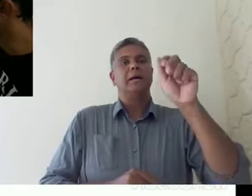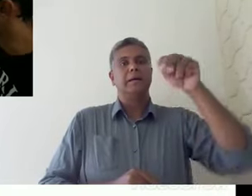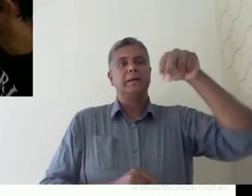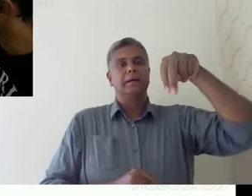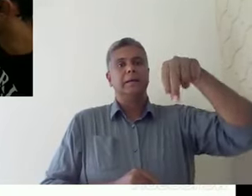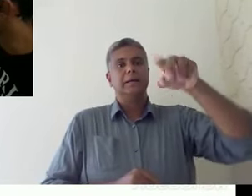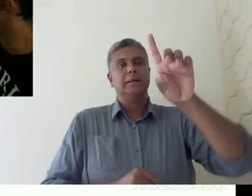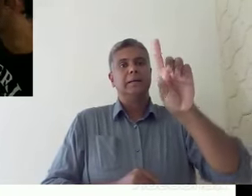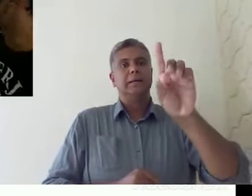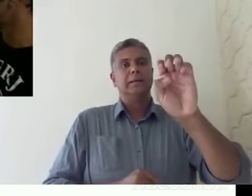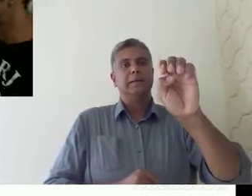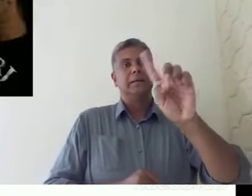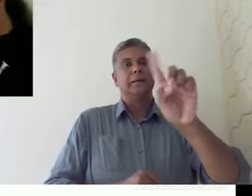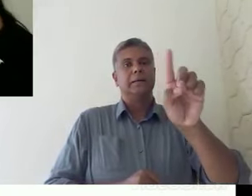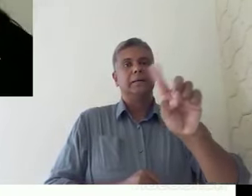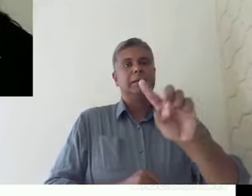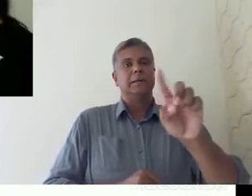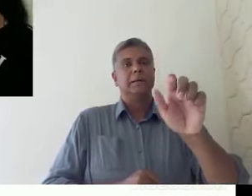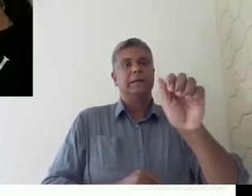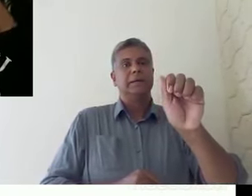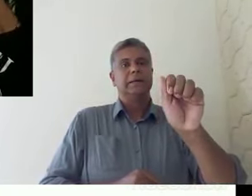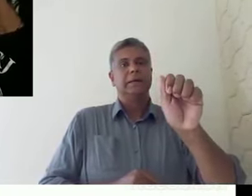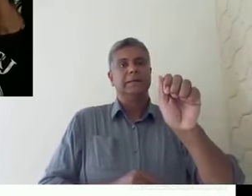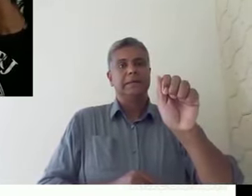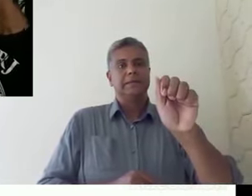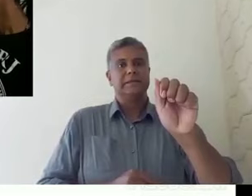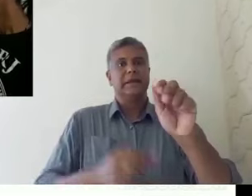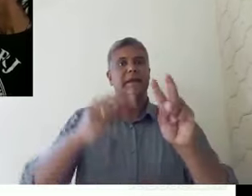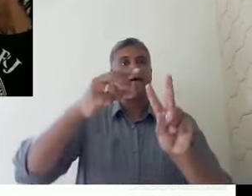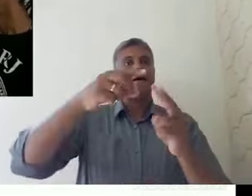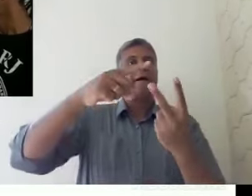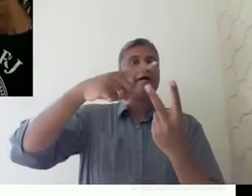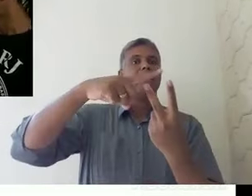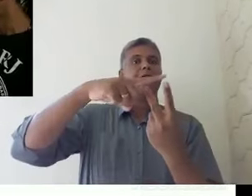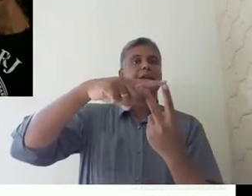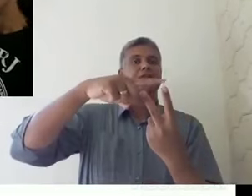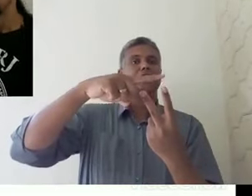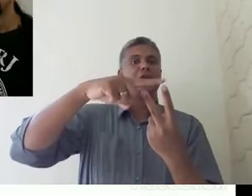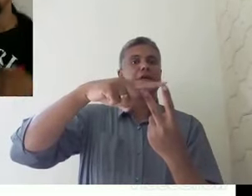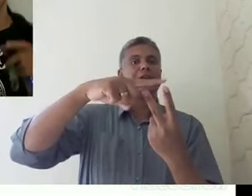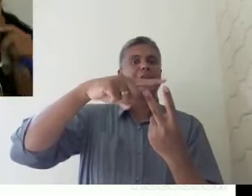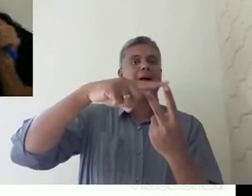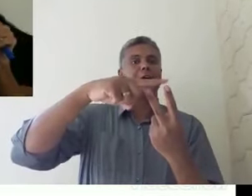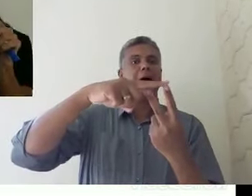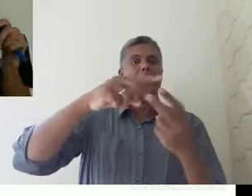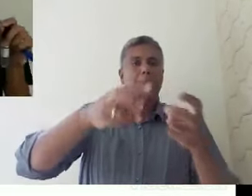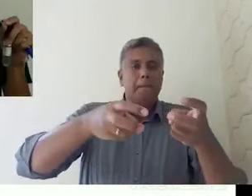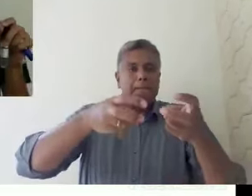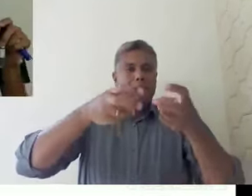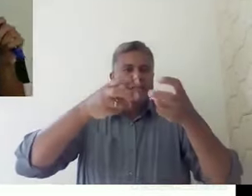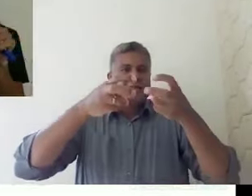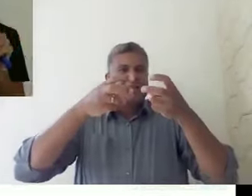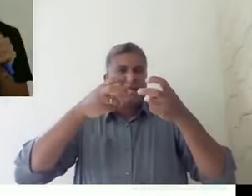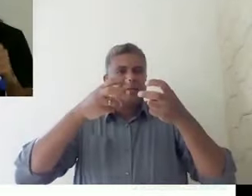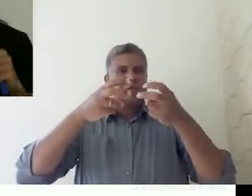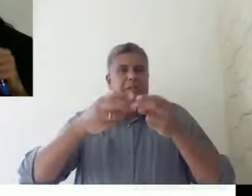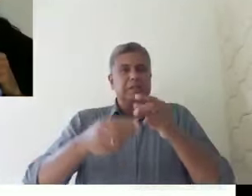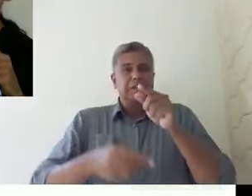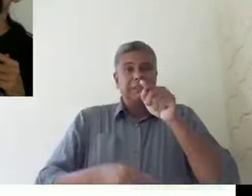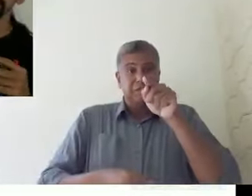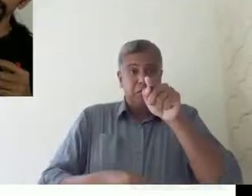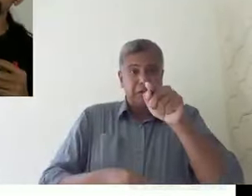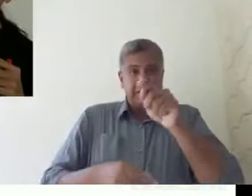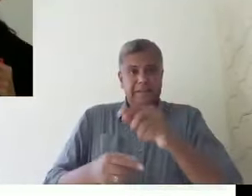como uma grandeza vetorial, ela tem módulo, que depende da distância, né? Quanto